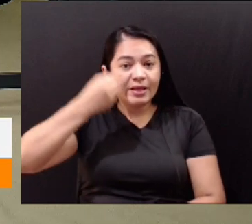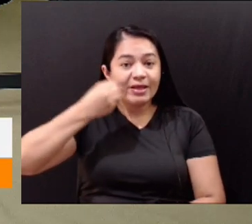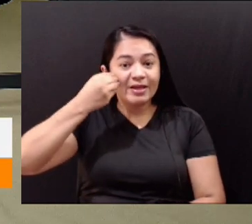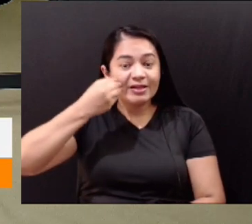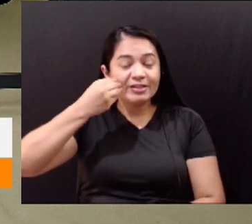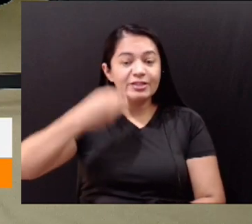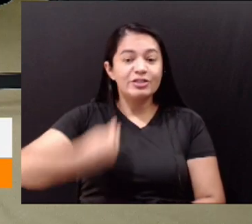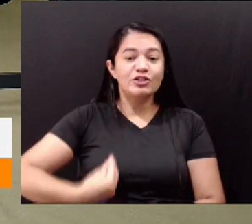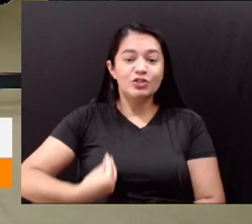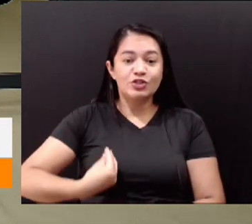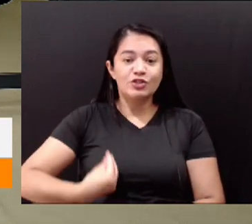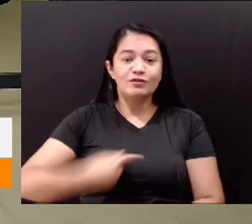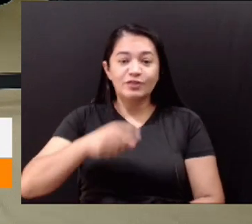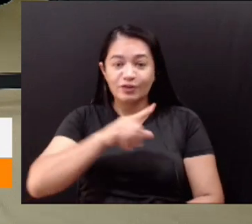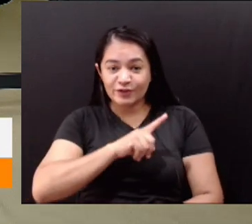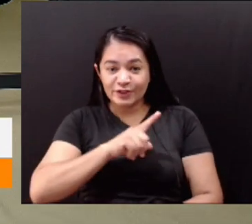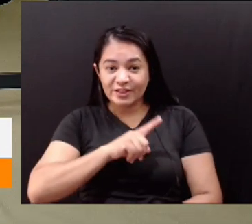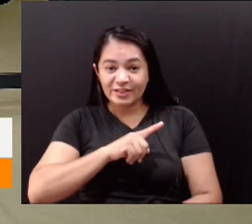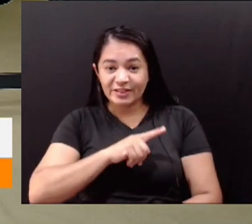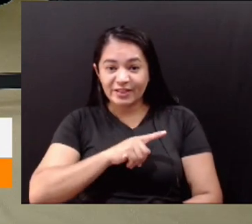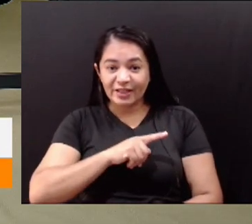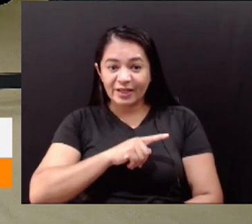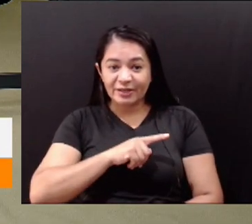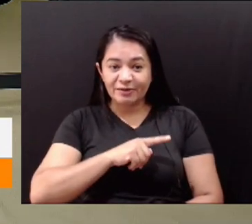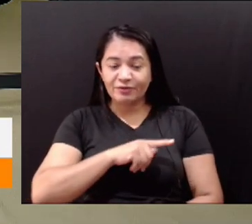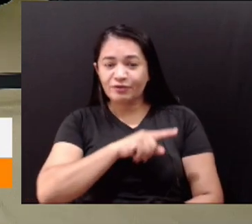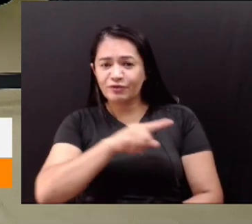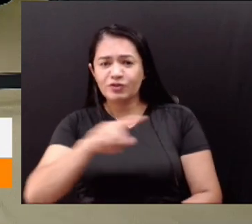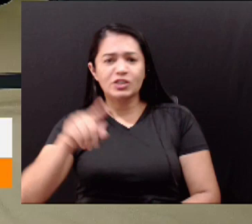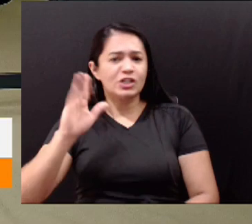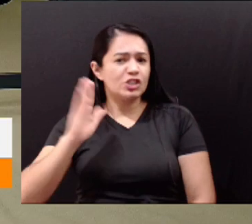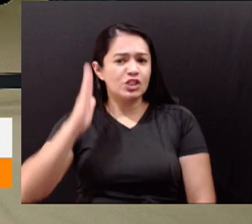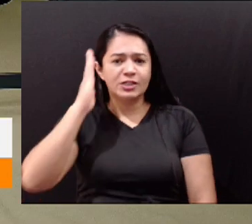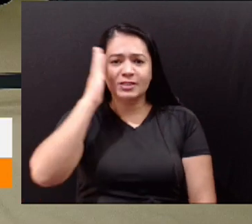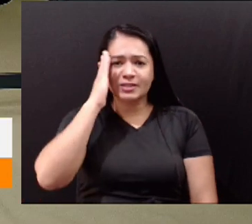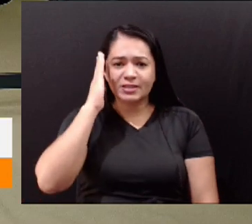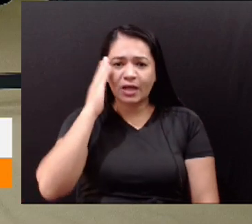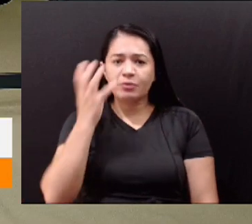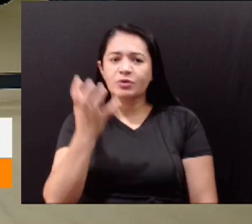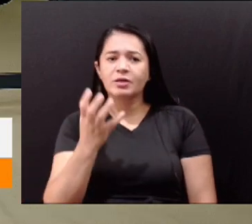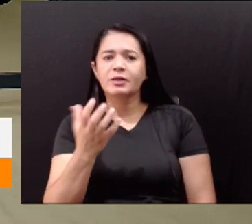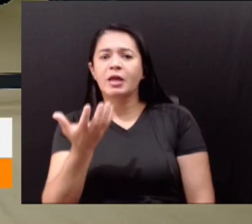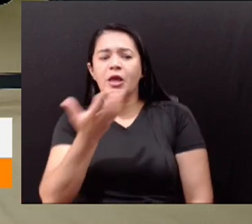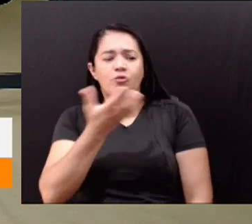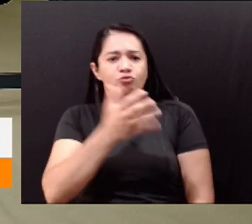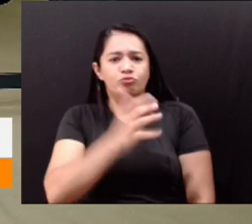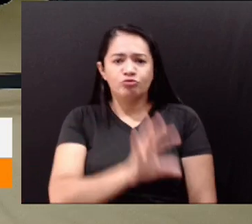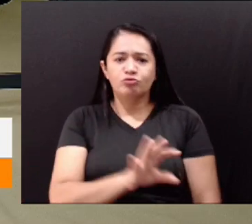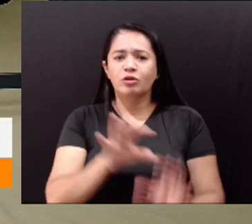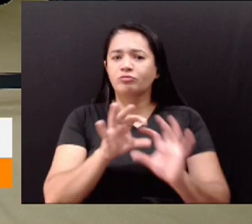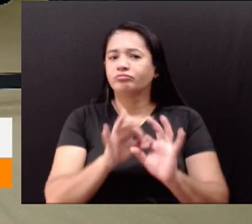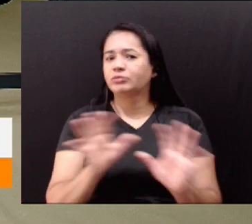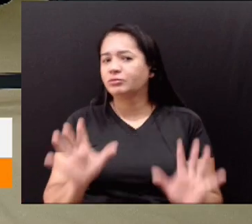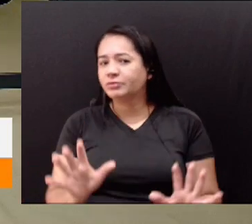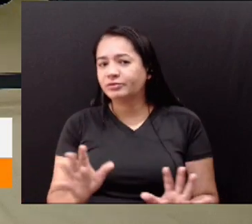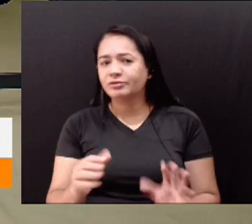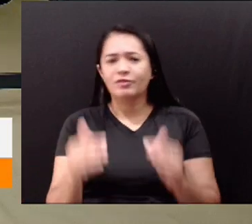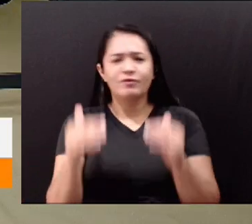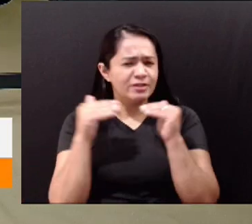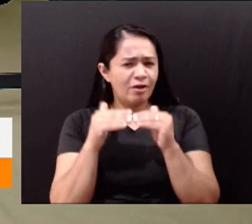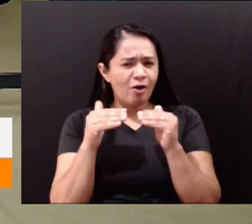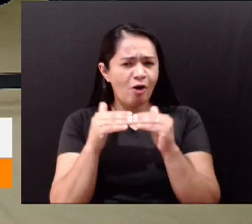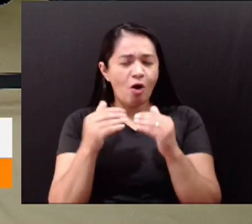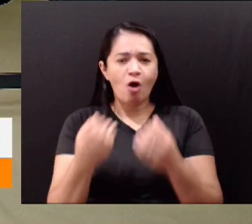você quer e o que você não quer, o que você permite e o que você não permite, e aí é só viver. Concorda comigo? Vamos lá, conta pra gente como é que